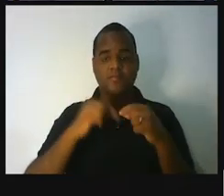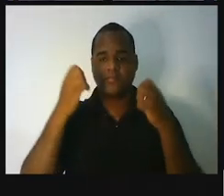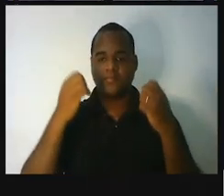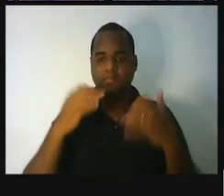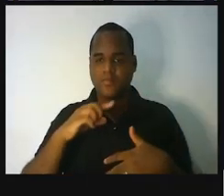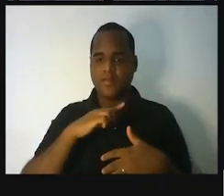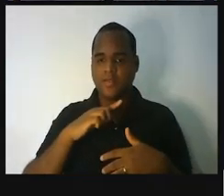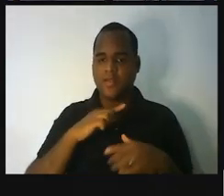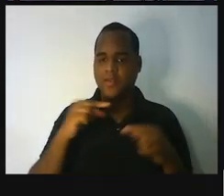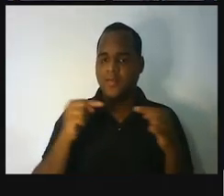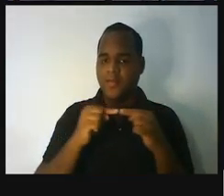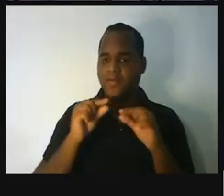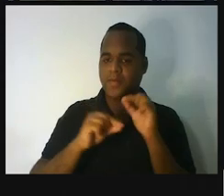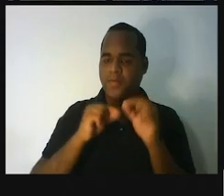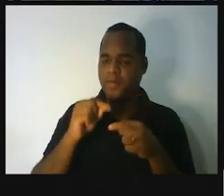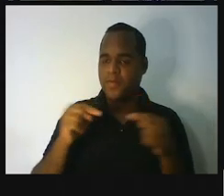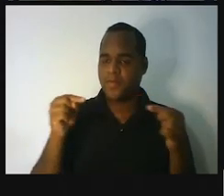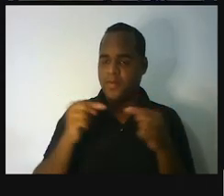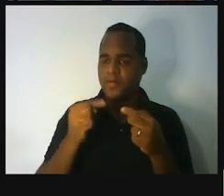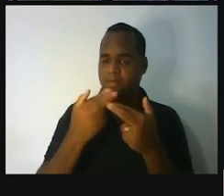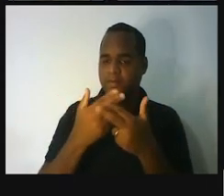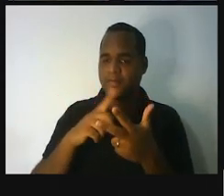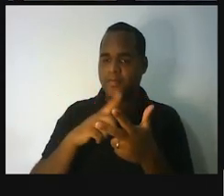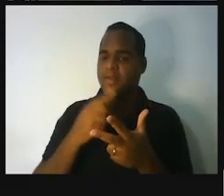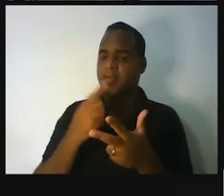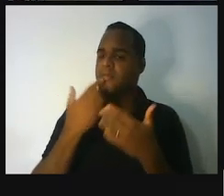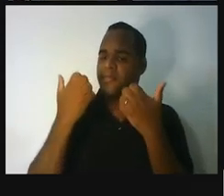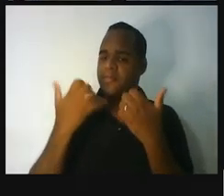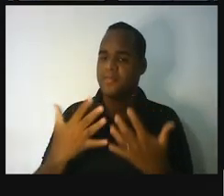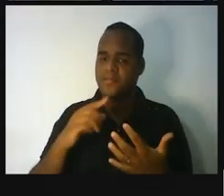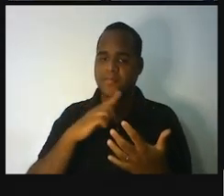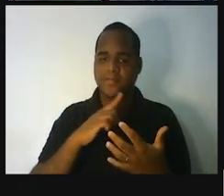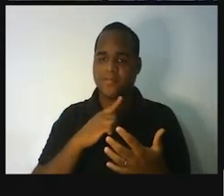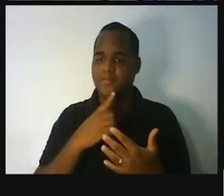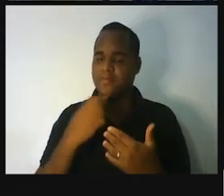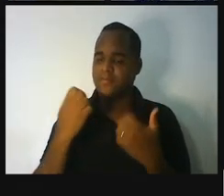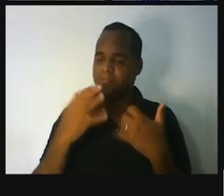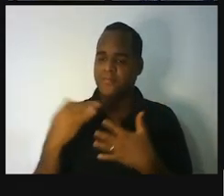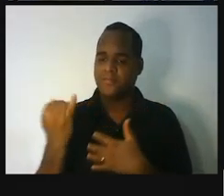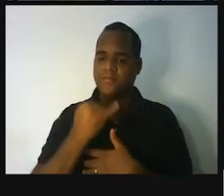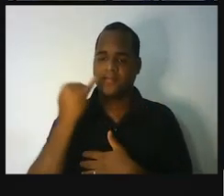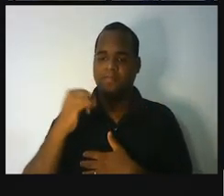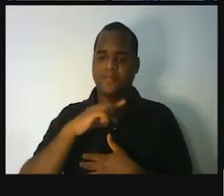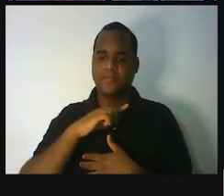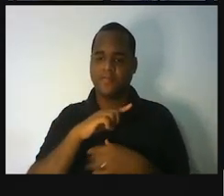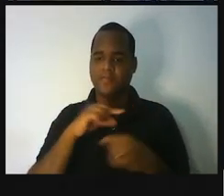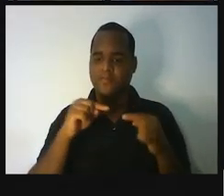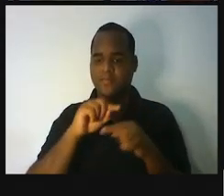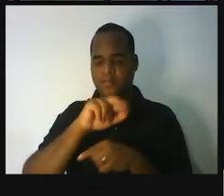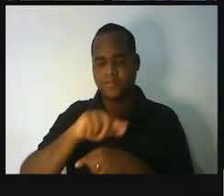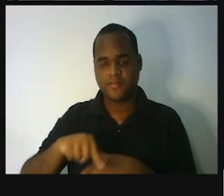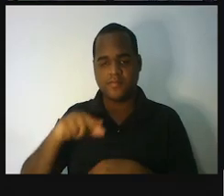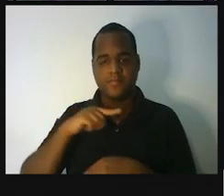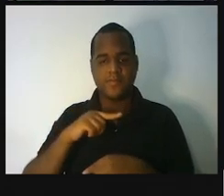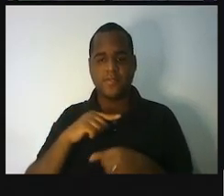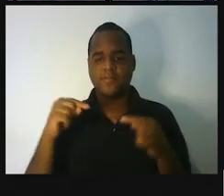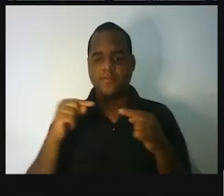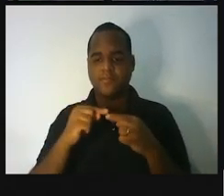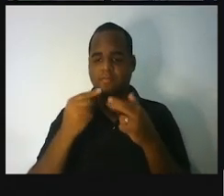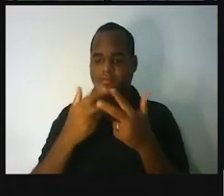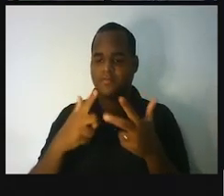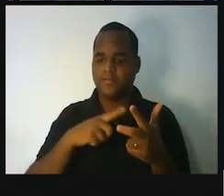situação, problema, e que vai envolver um cálculo de transformações de unidades de medida. Isso a gente